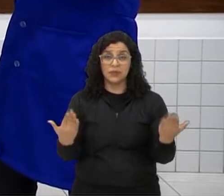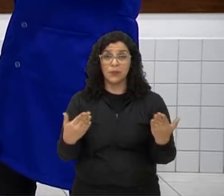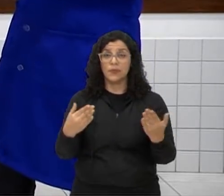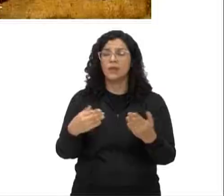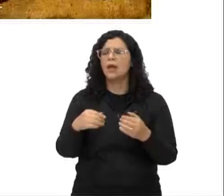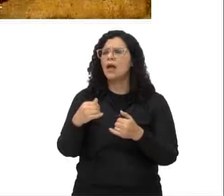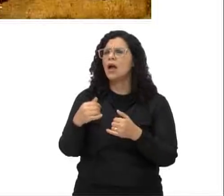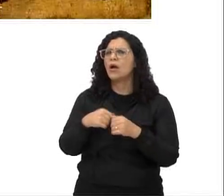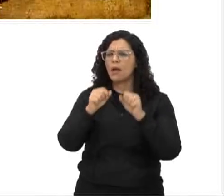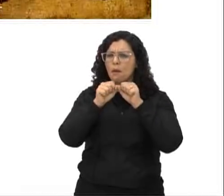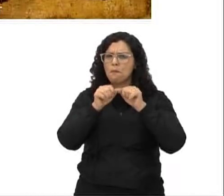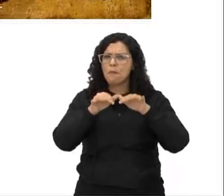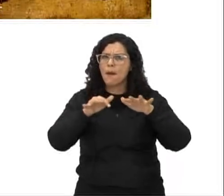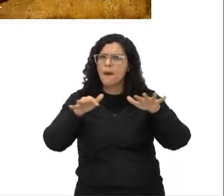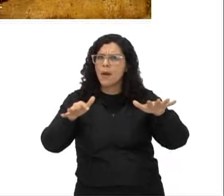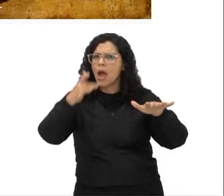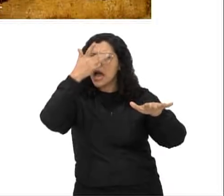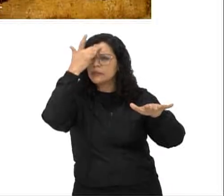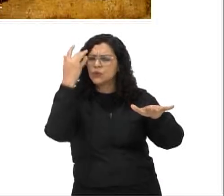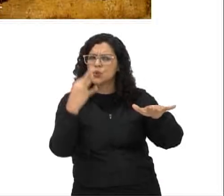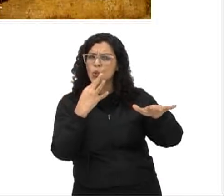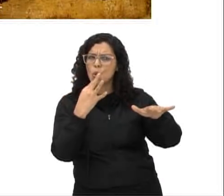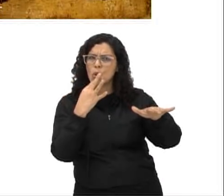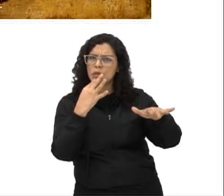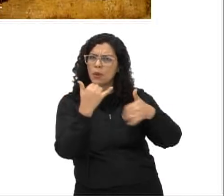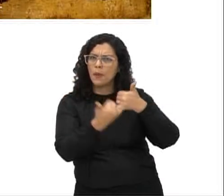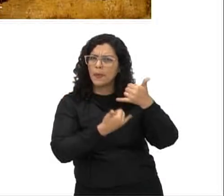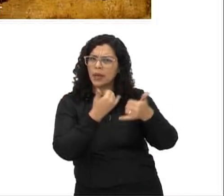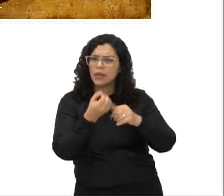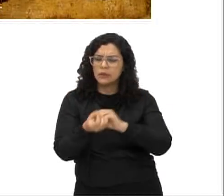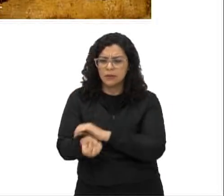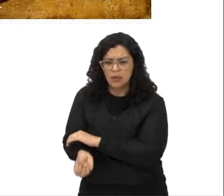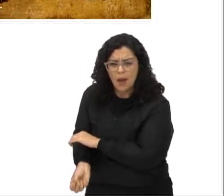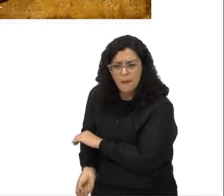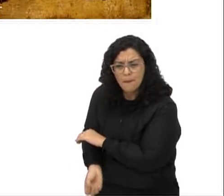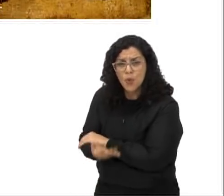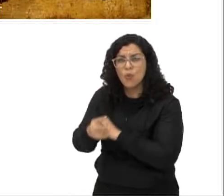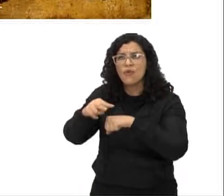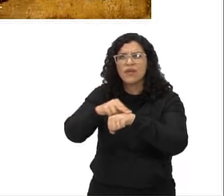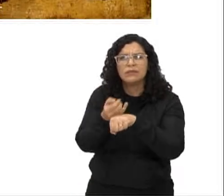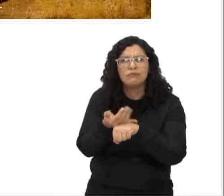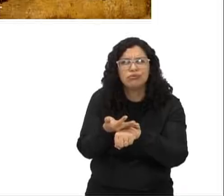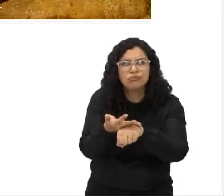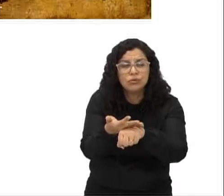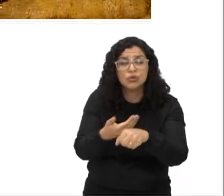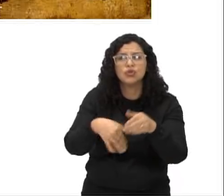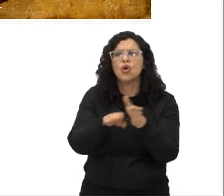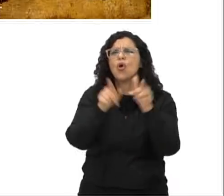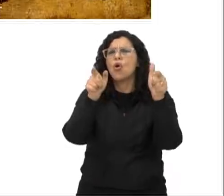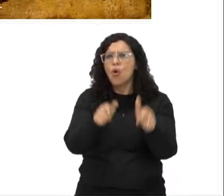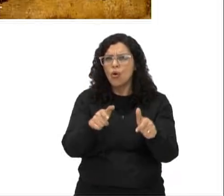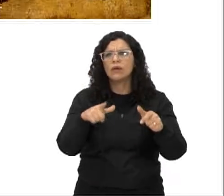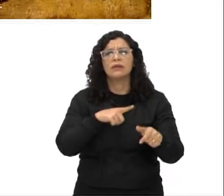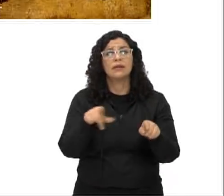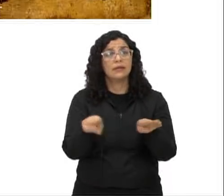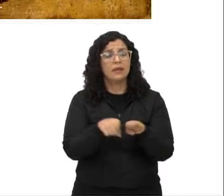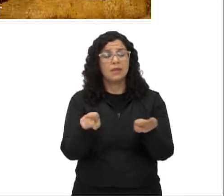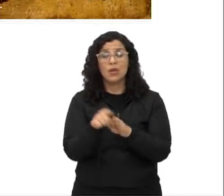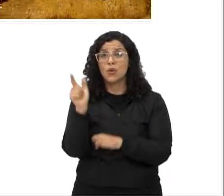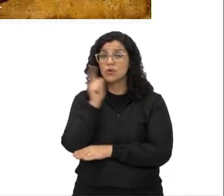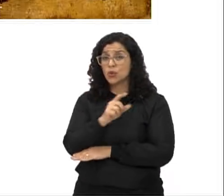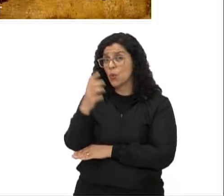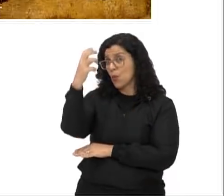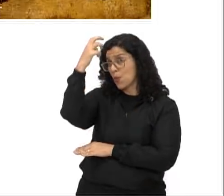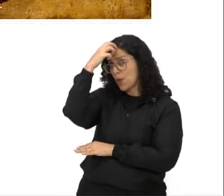Então, a popularidade desse jogo de boliche, né, desse jogo lá na grama, ele foi tão grande que chegou ao ponto do